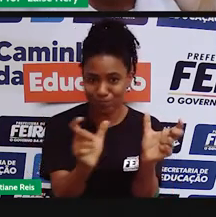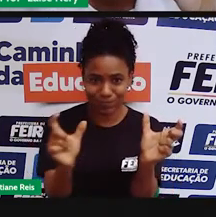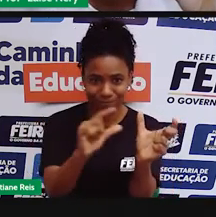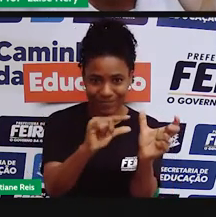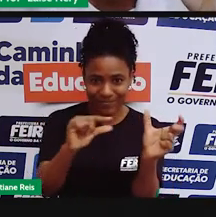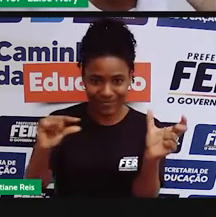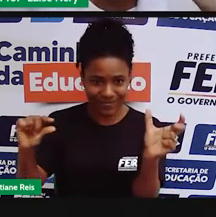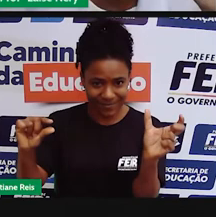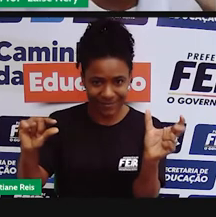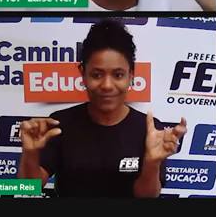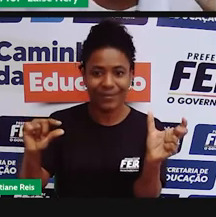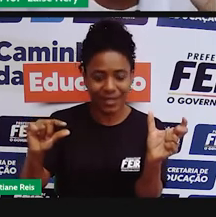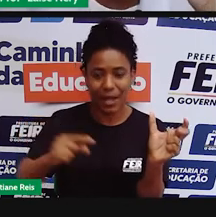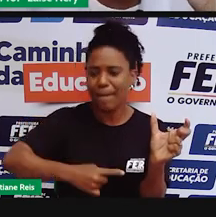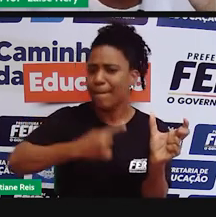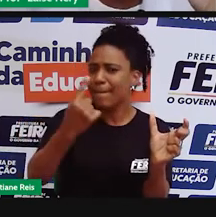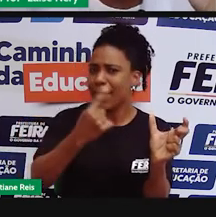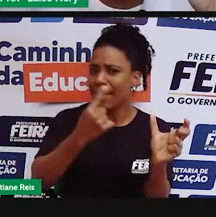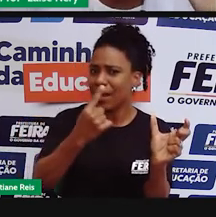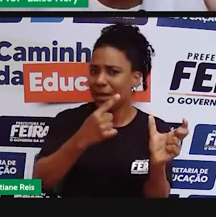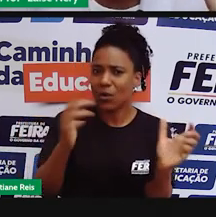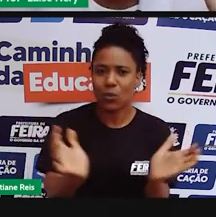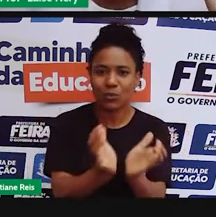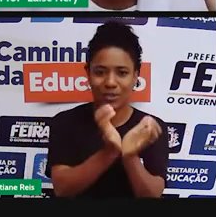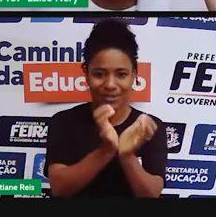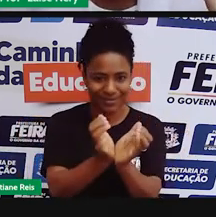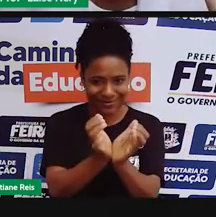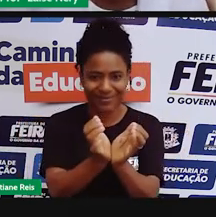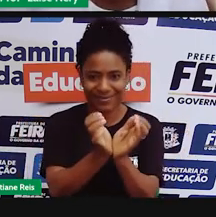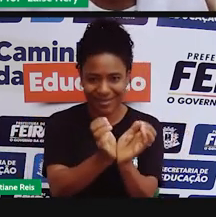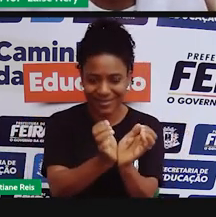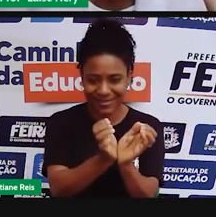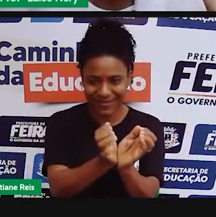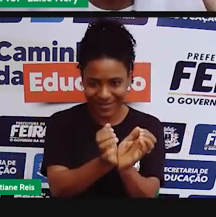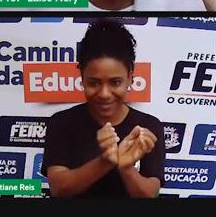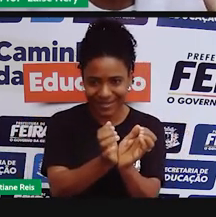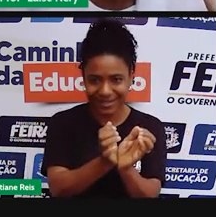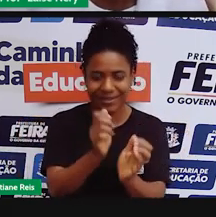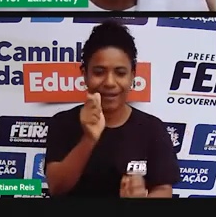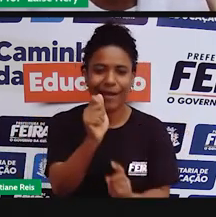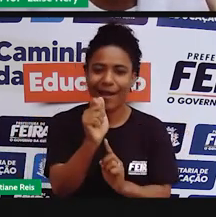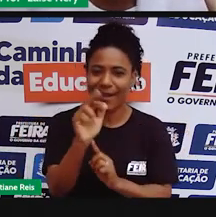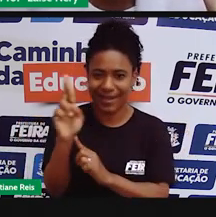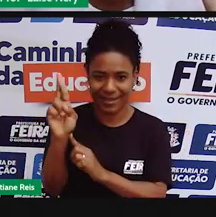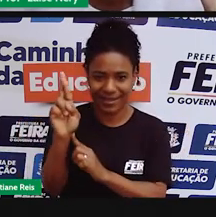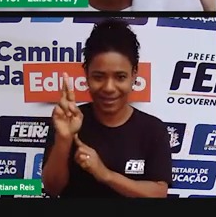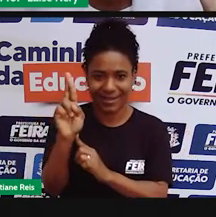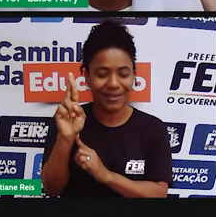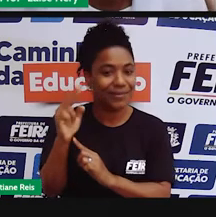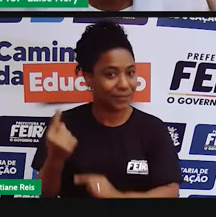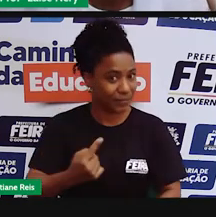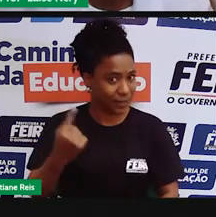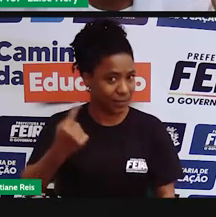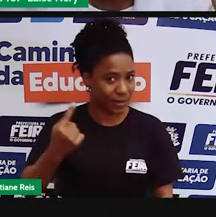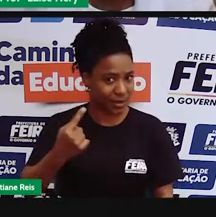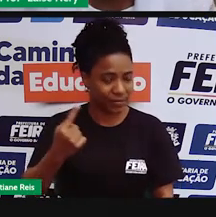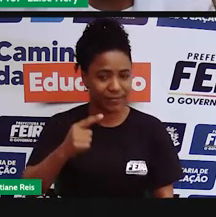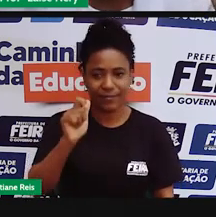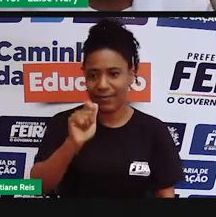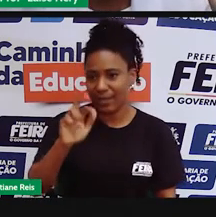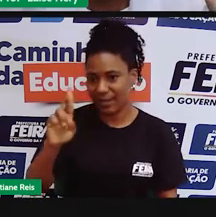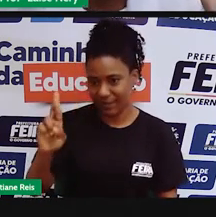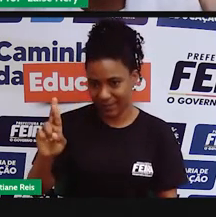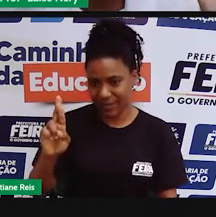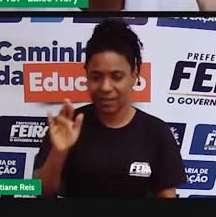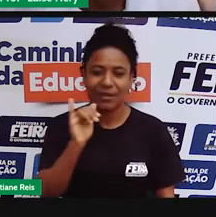Os verbos da primeira conjugação são aqueles que terminam em AR. E aqui tem